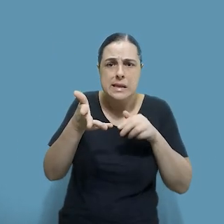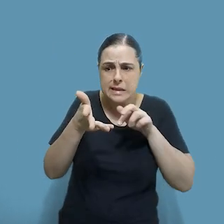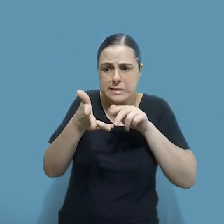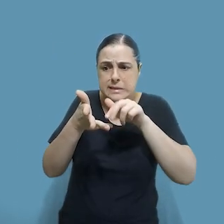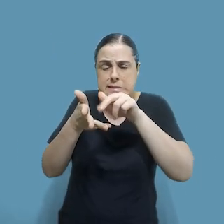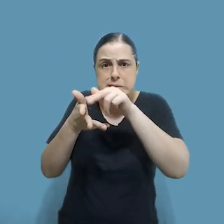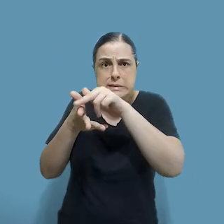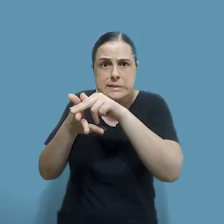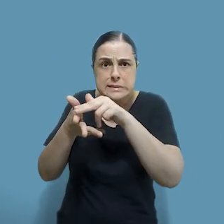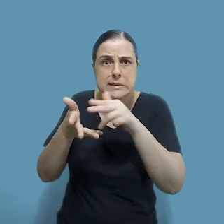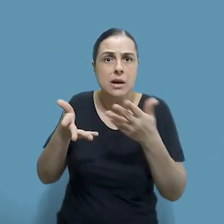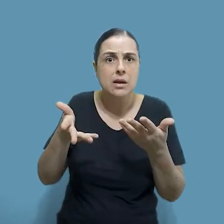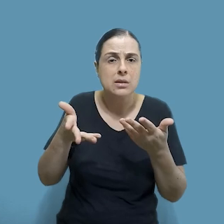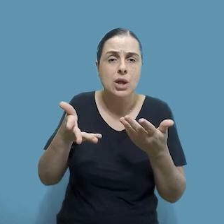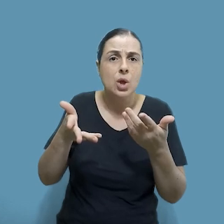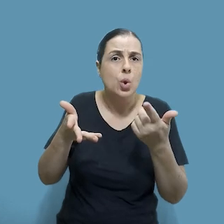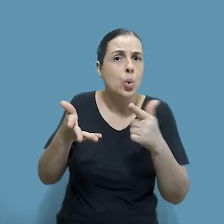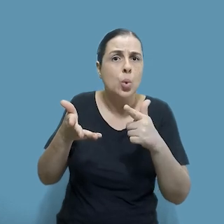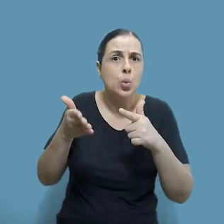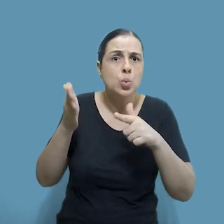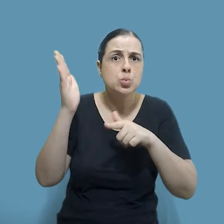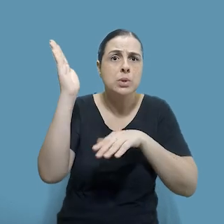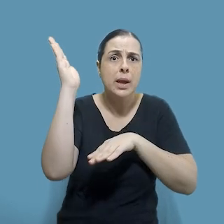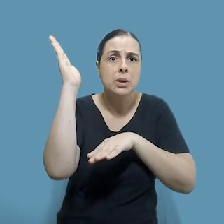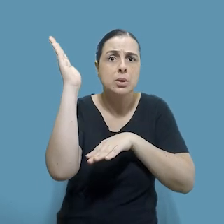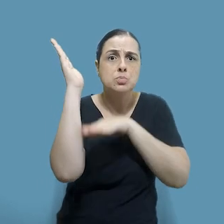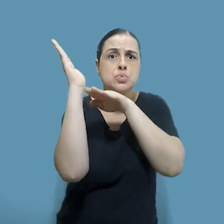Mas não adianta só a sala estar no térreo.